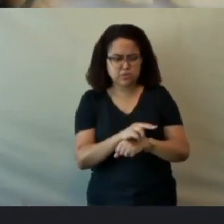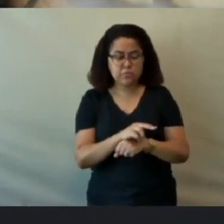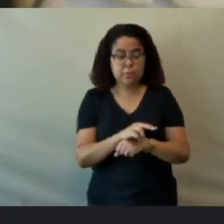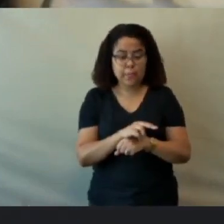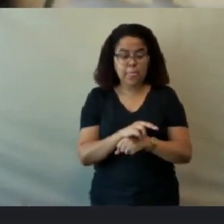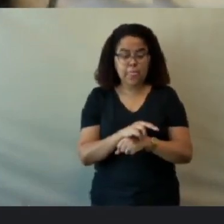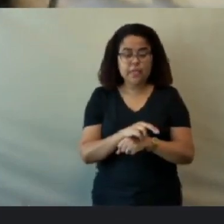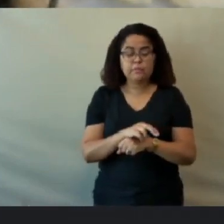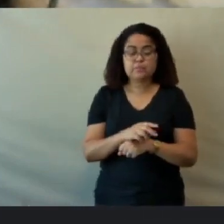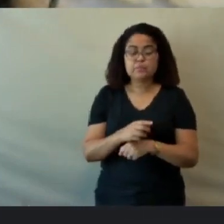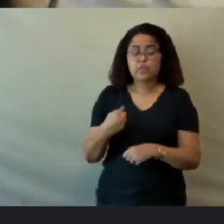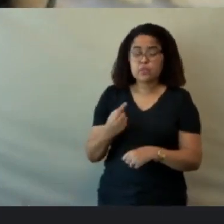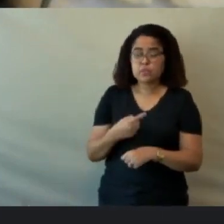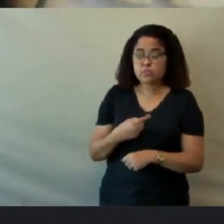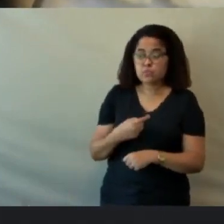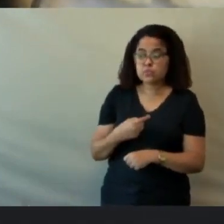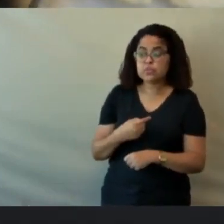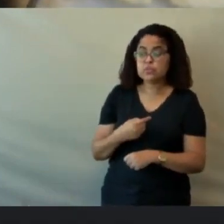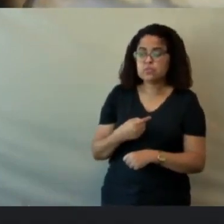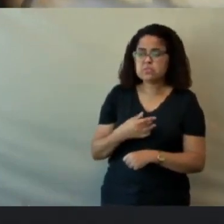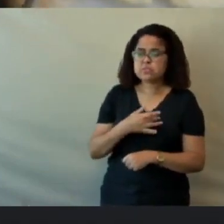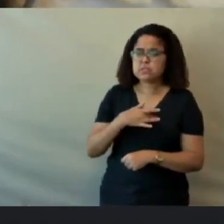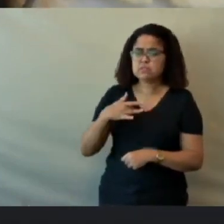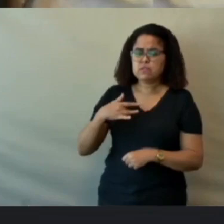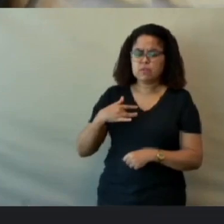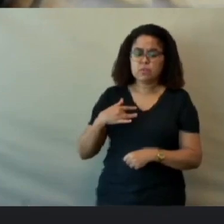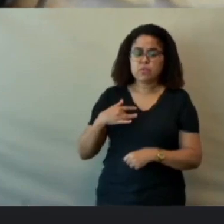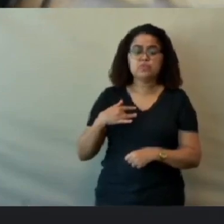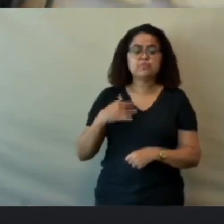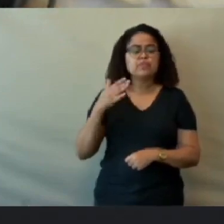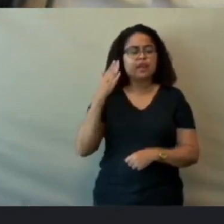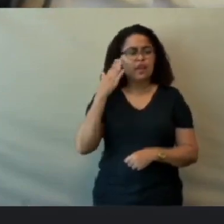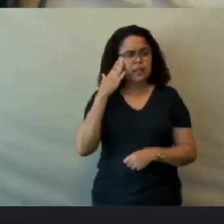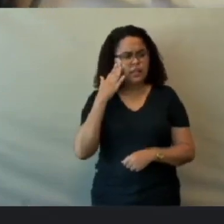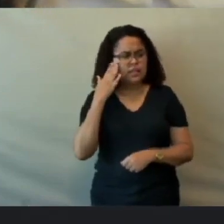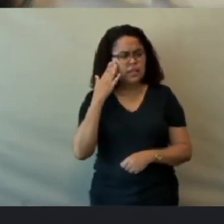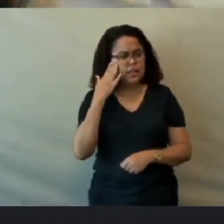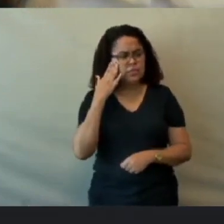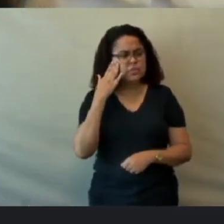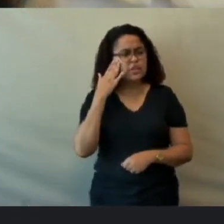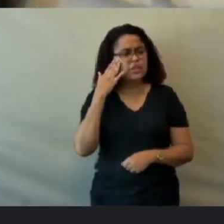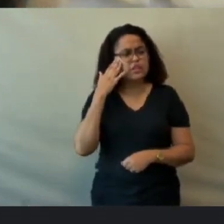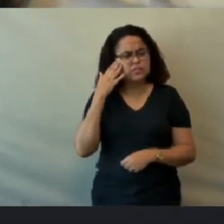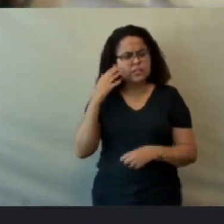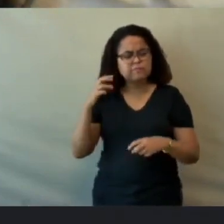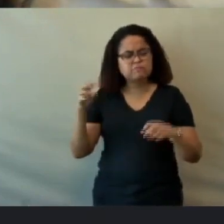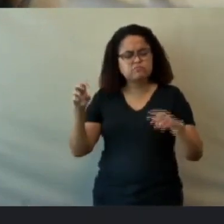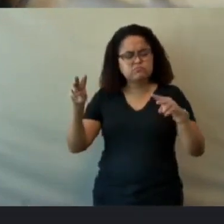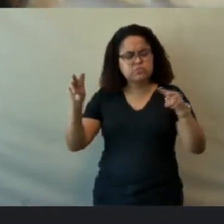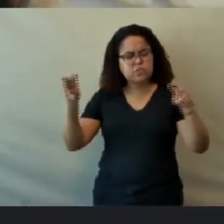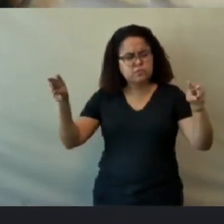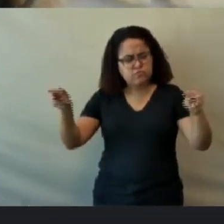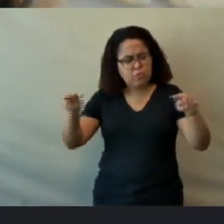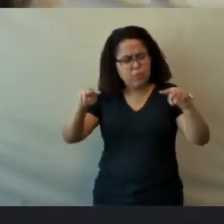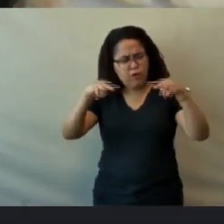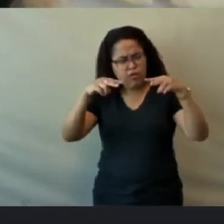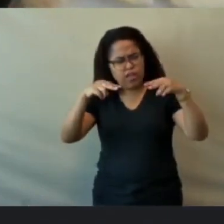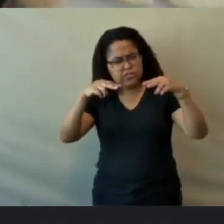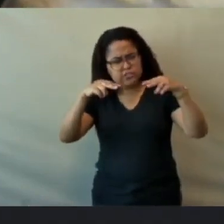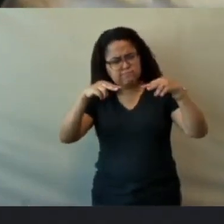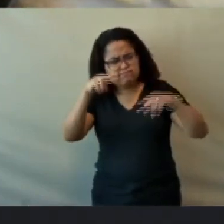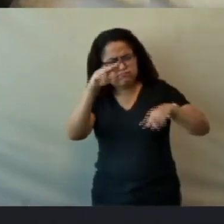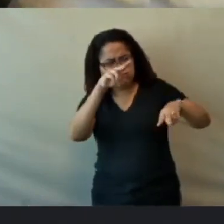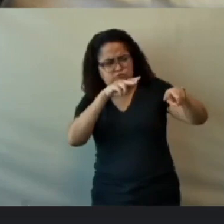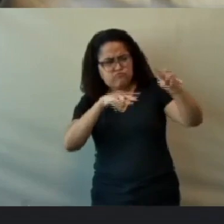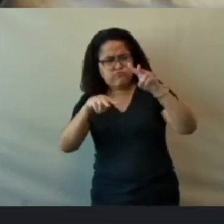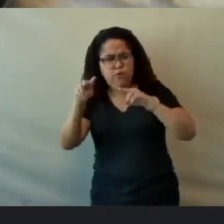entendemos que deve ser sempre um olhar muito ampliado o cuidado ele perpassa por questões